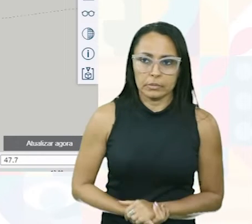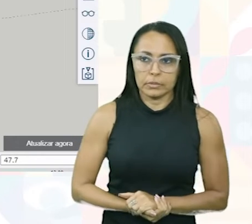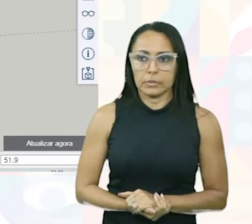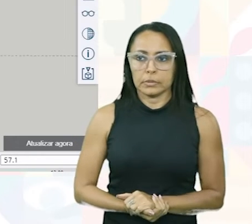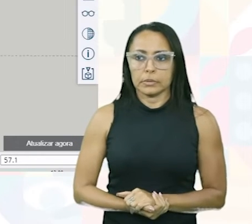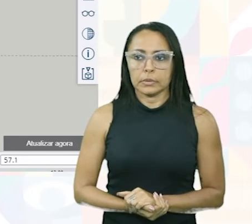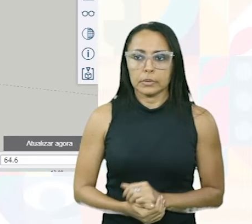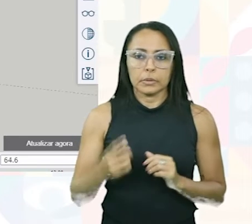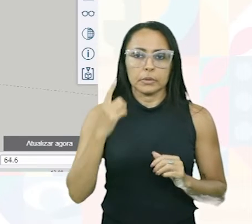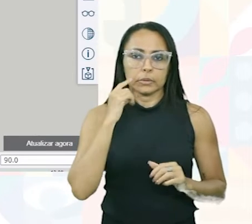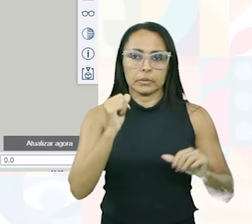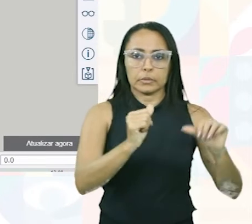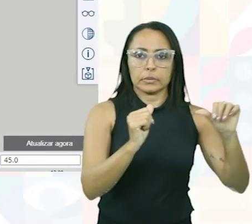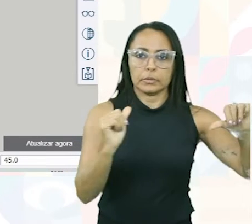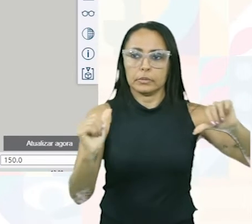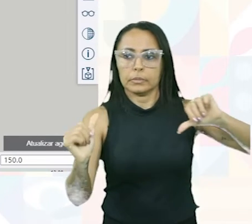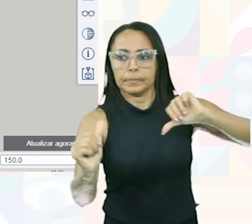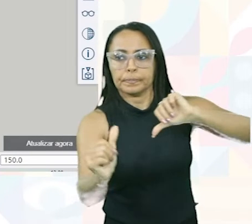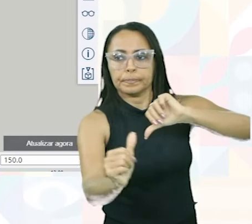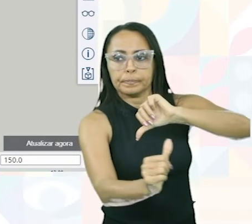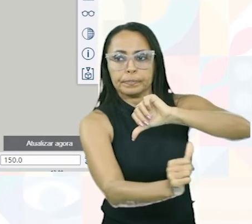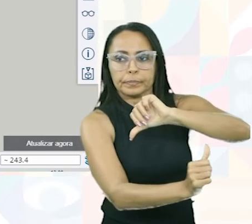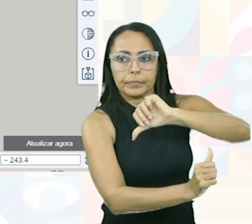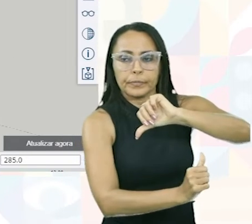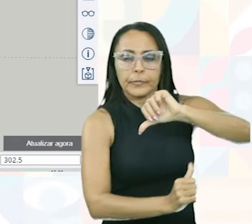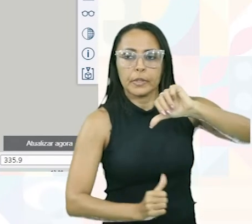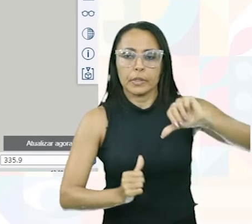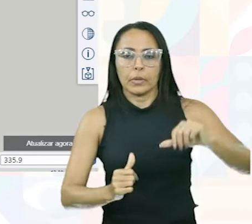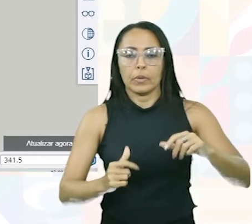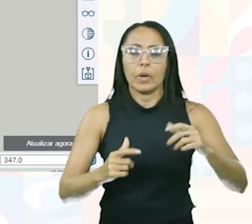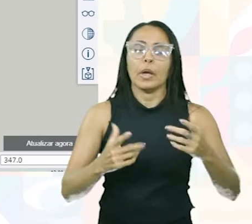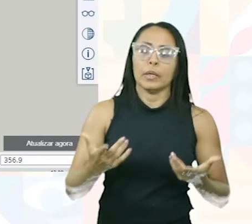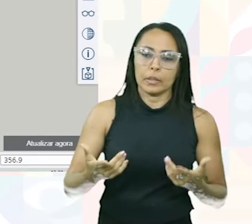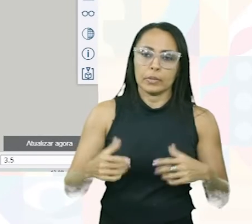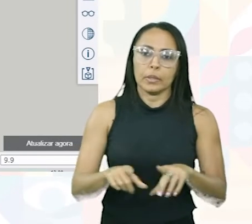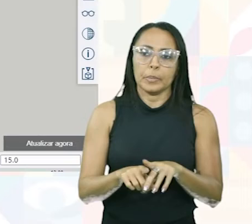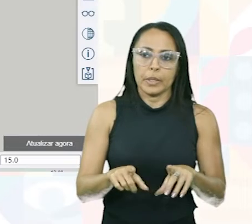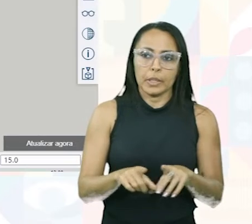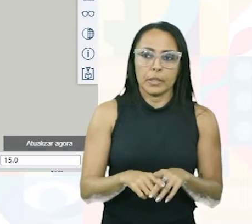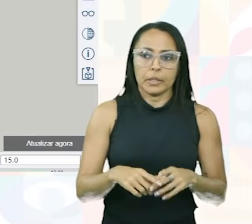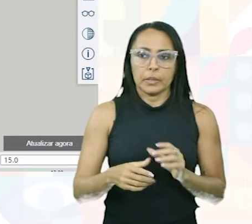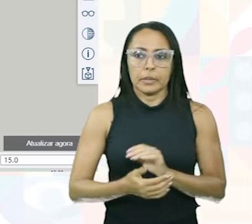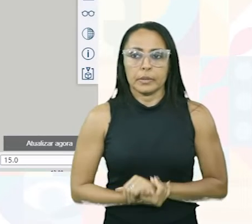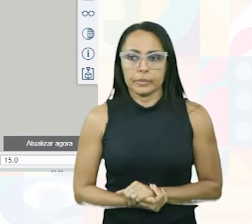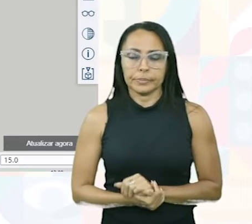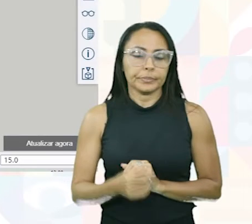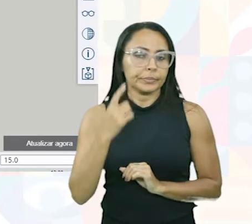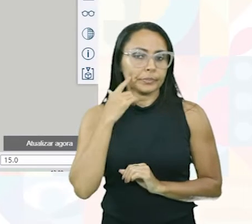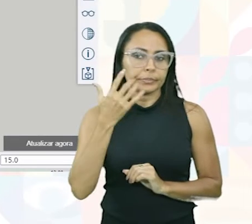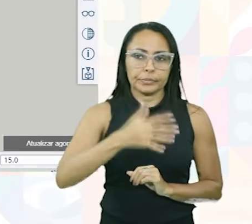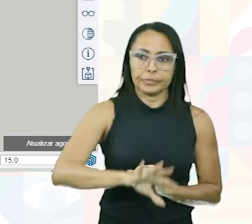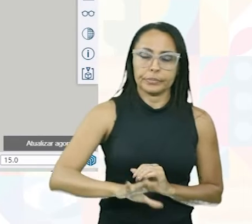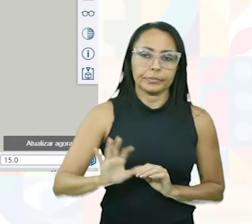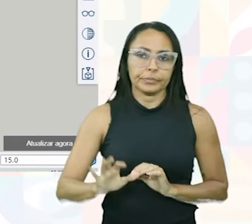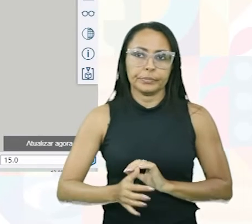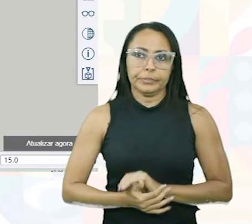que eu estou fazendo a rotação, a minha forma ela está mudando, tá? E nós não queremos isso. Então, para evitar que isso aconteça, a gente vai clicar